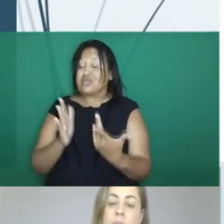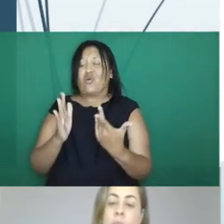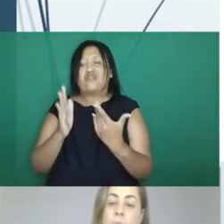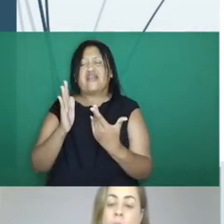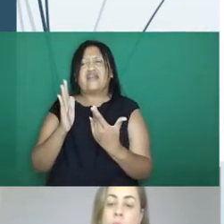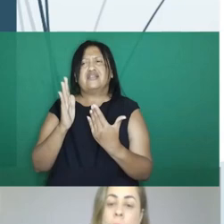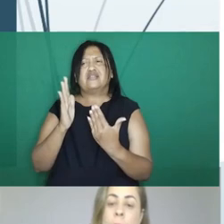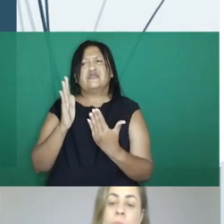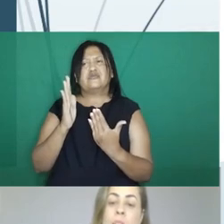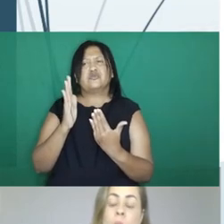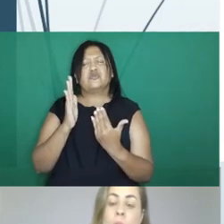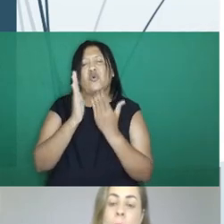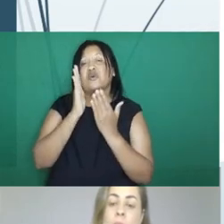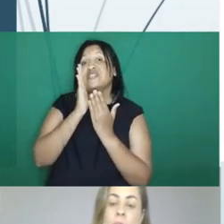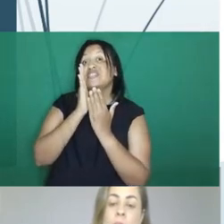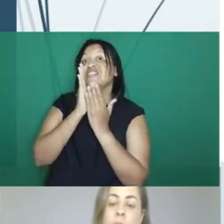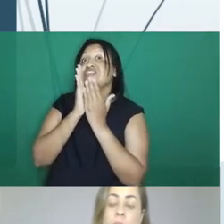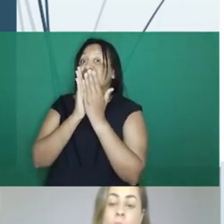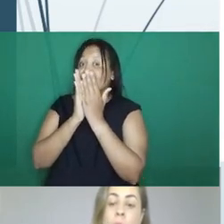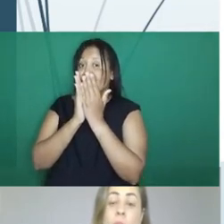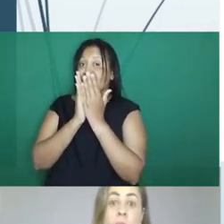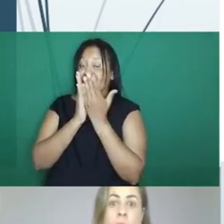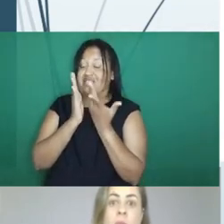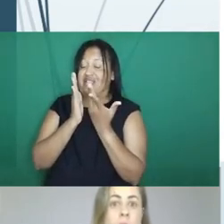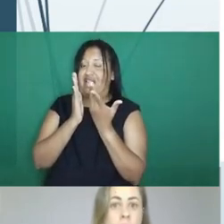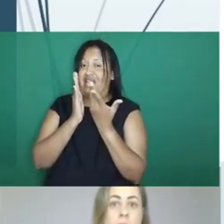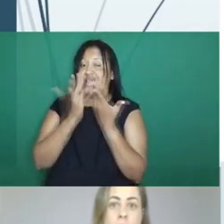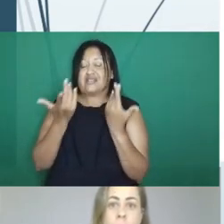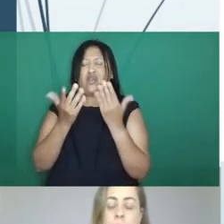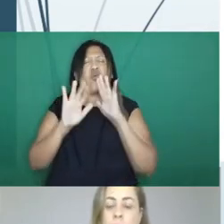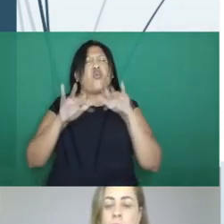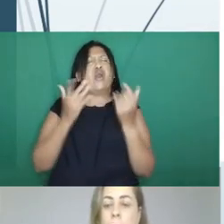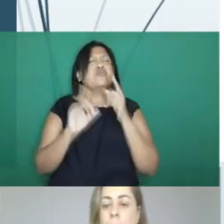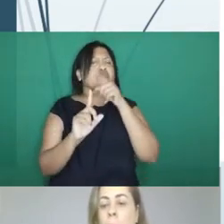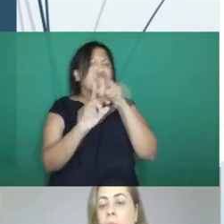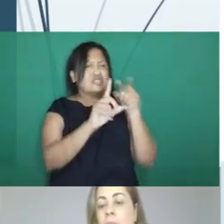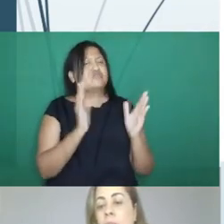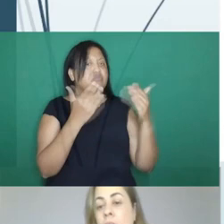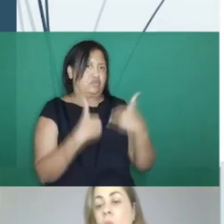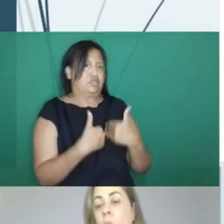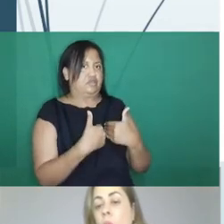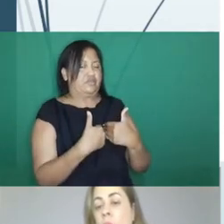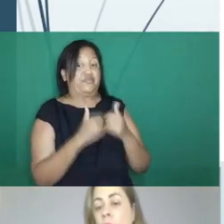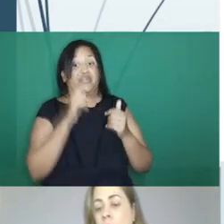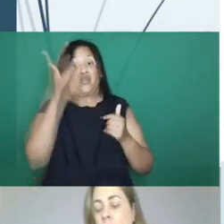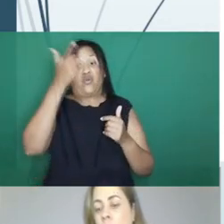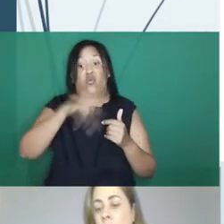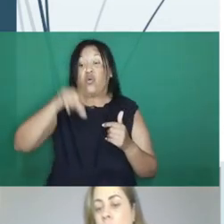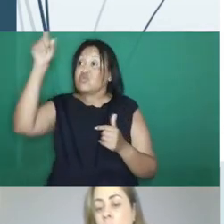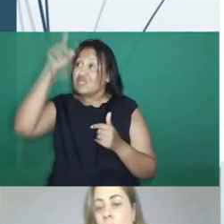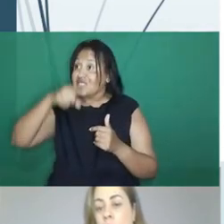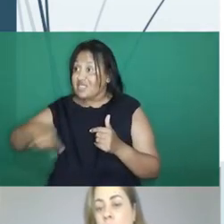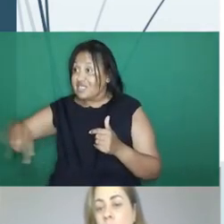aí algum alguma alguma condição dentro desse espectro tá E aqui um outro